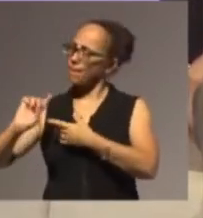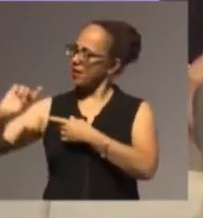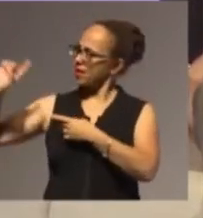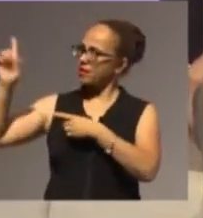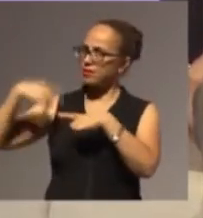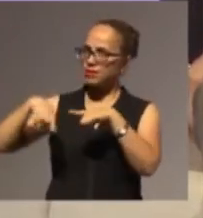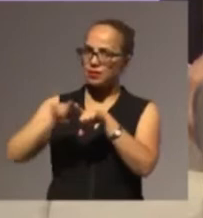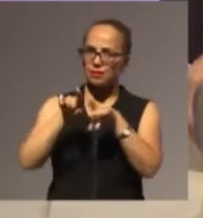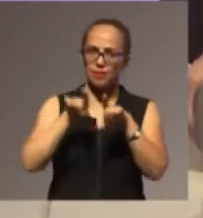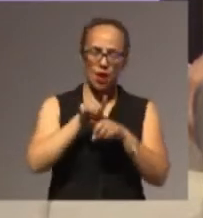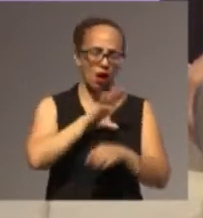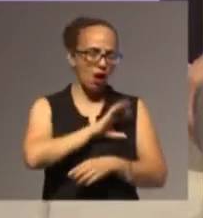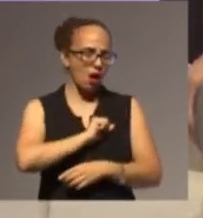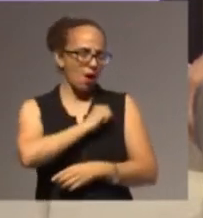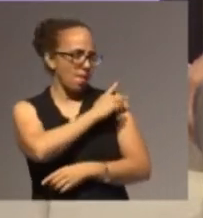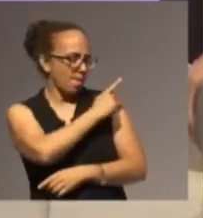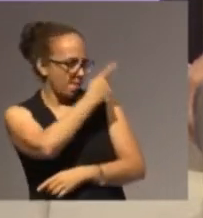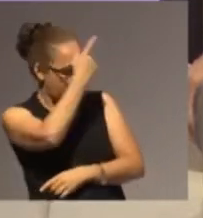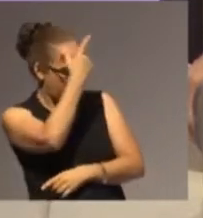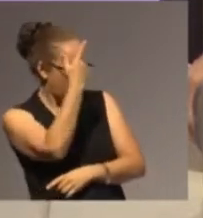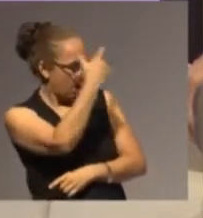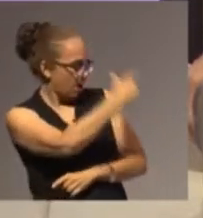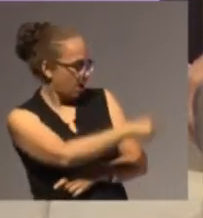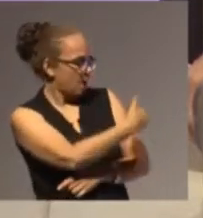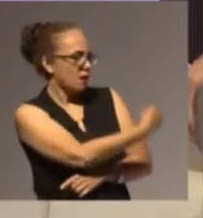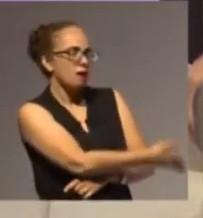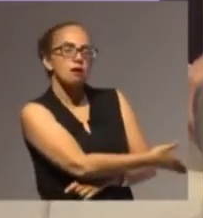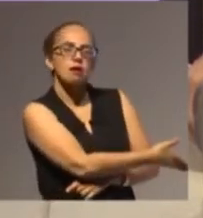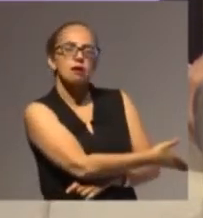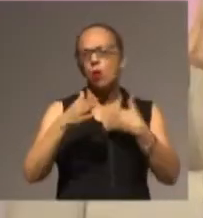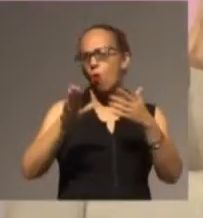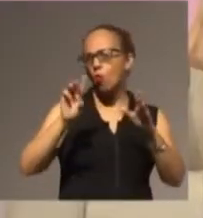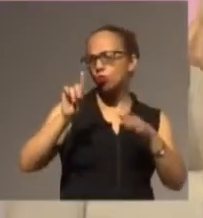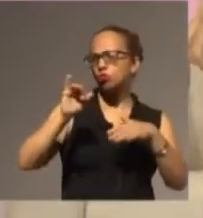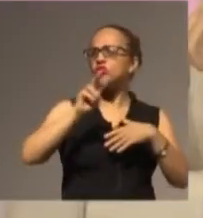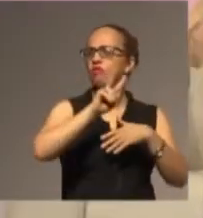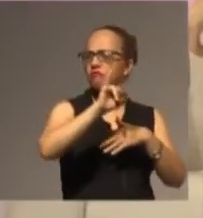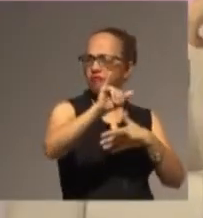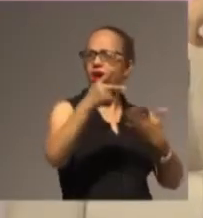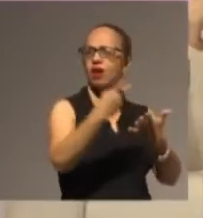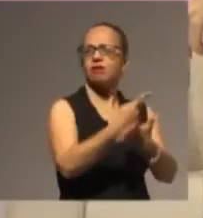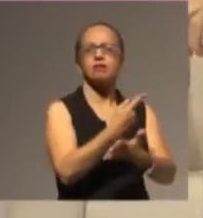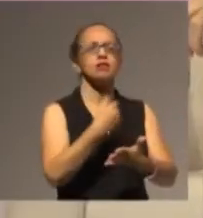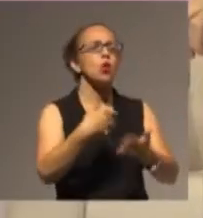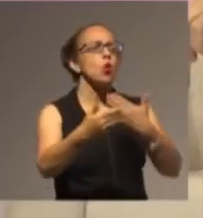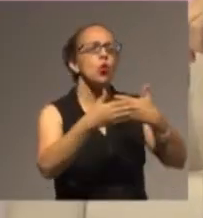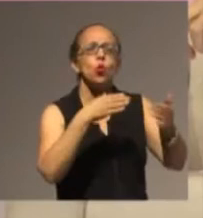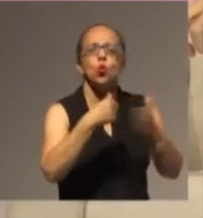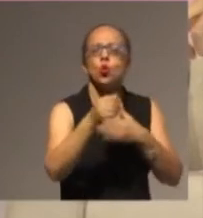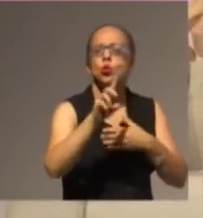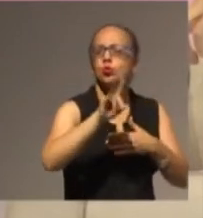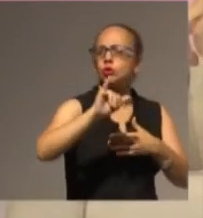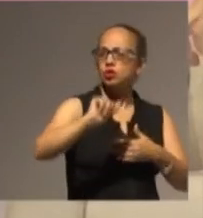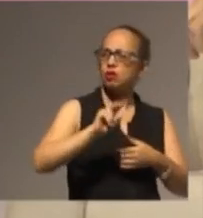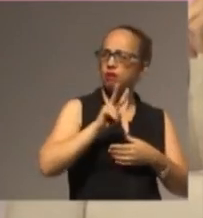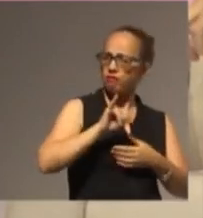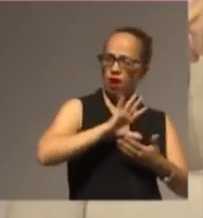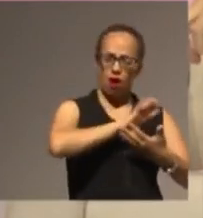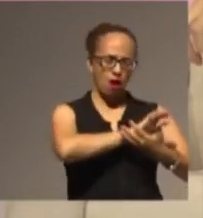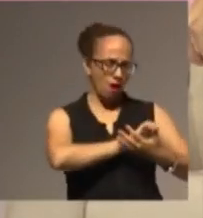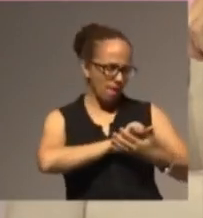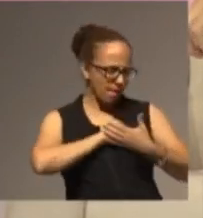Daí termos o sentimento do bem. Um dia o amar ao próximo vai ser